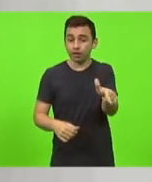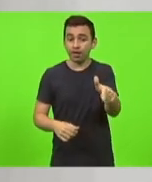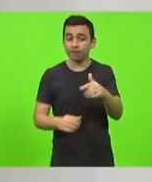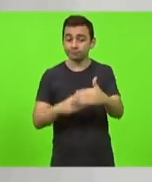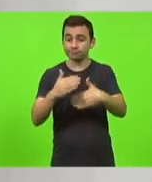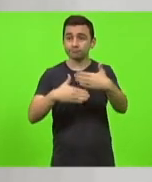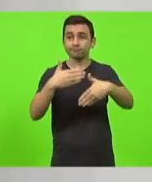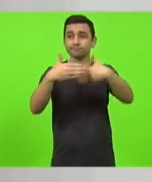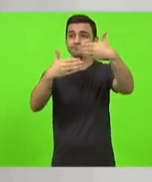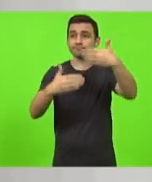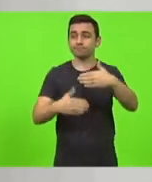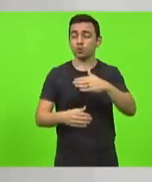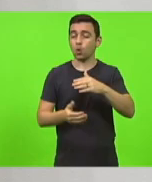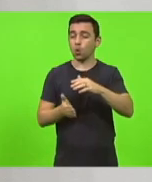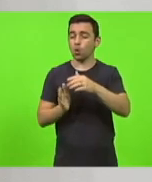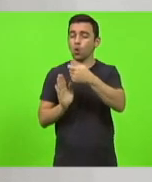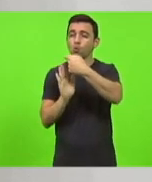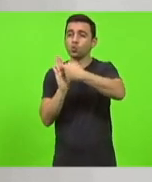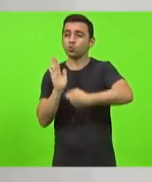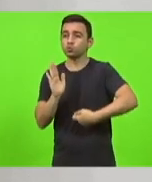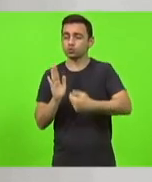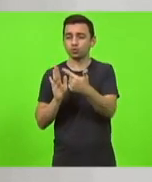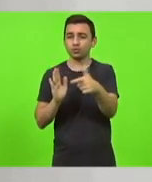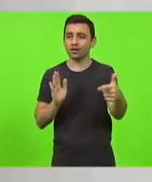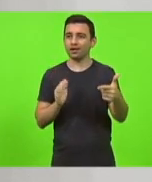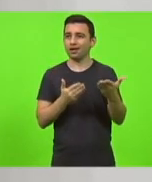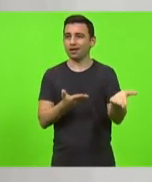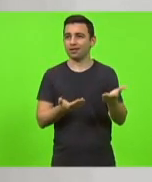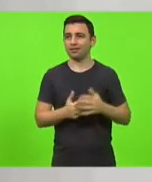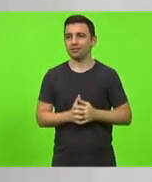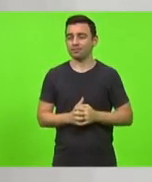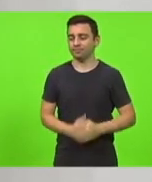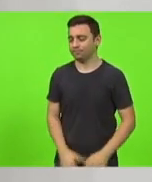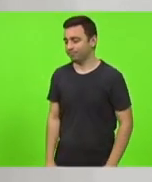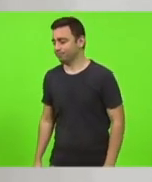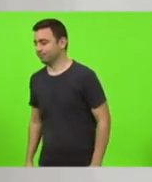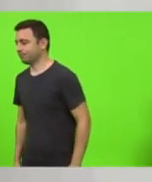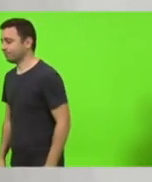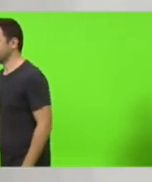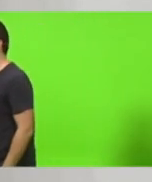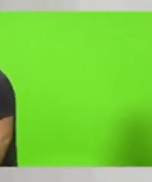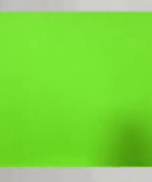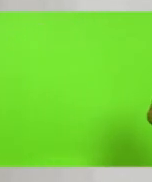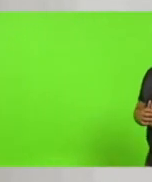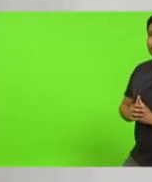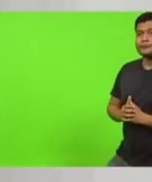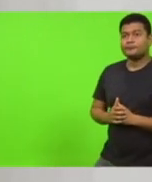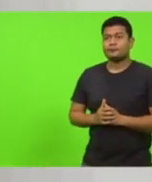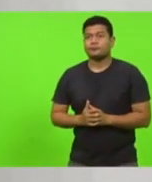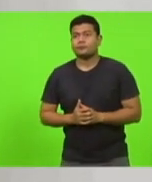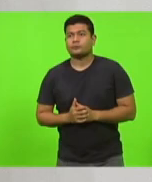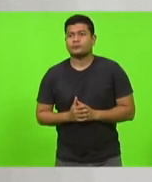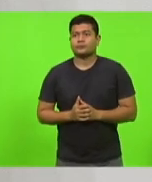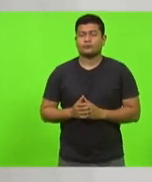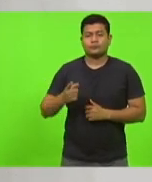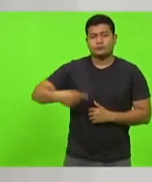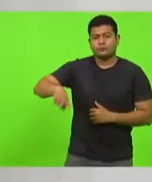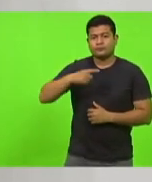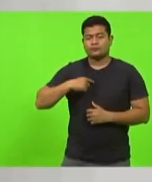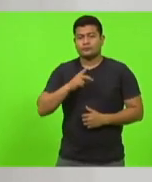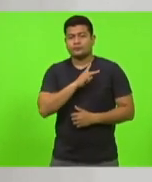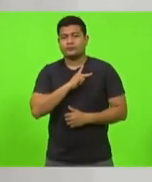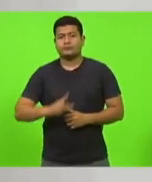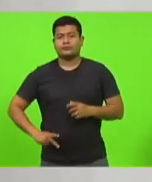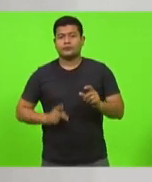tem concurso para ele. Então, o que que a gente está pedindo para incluir no plano de carreira? Professor